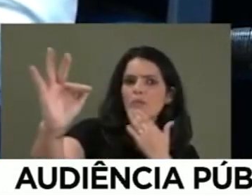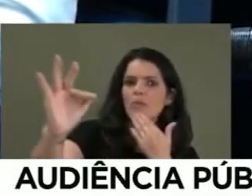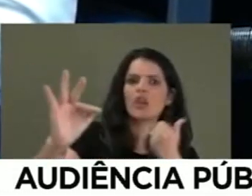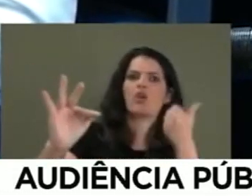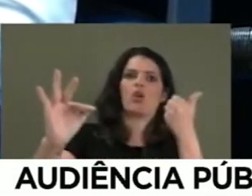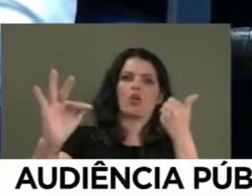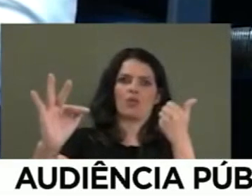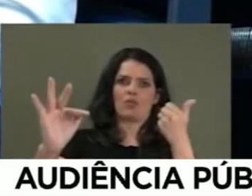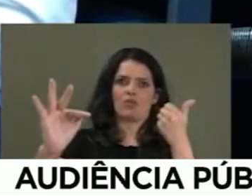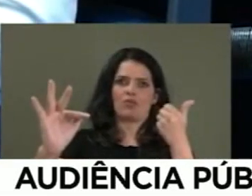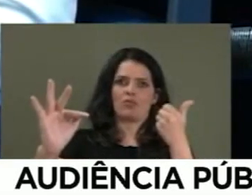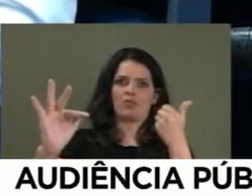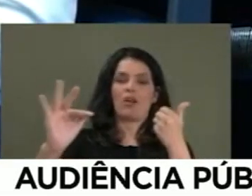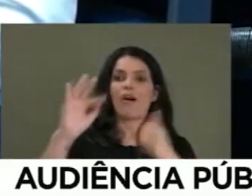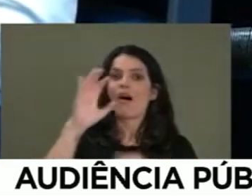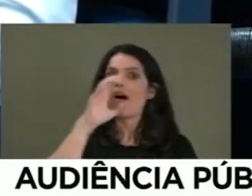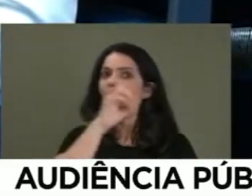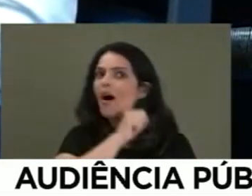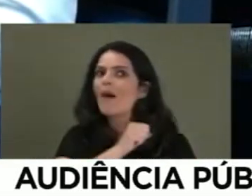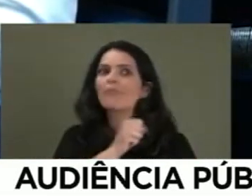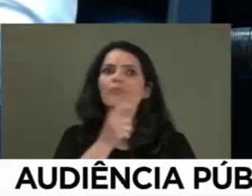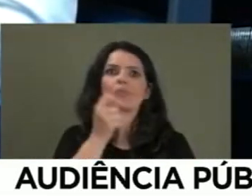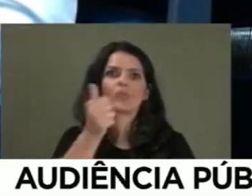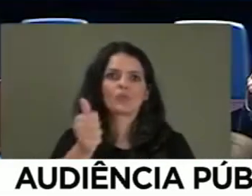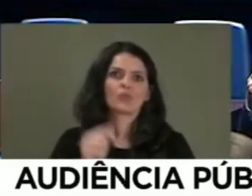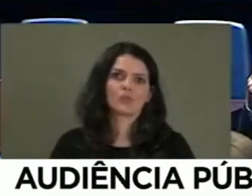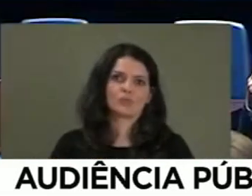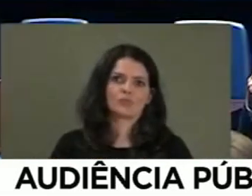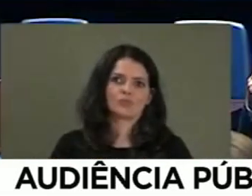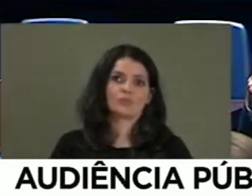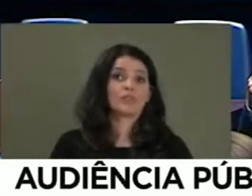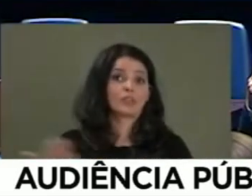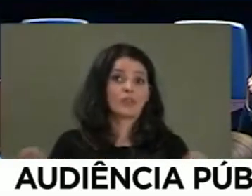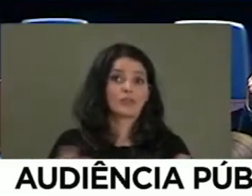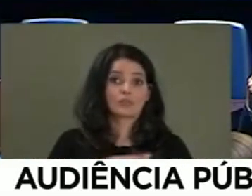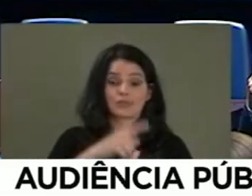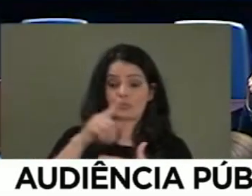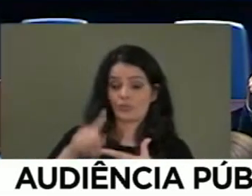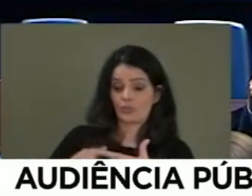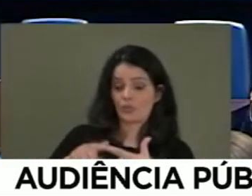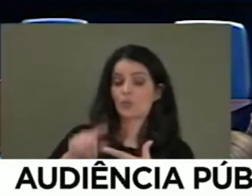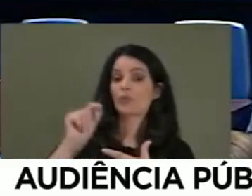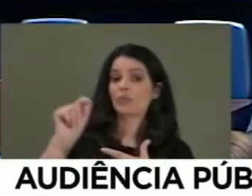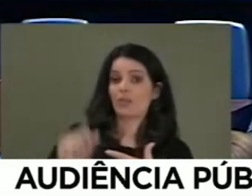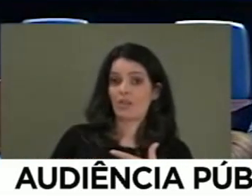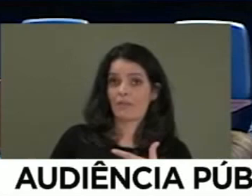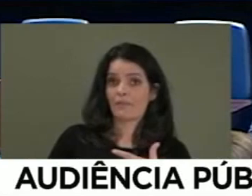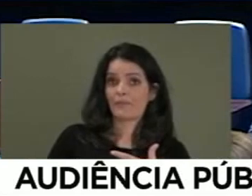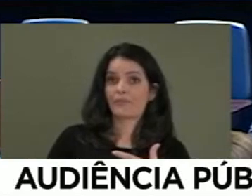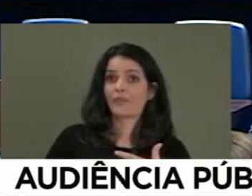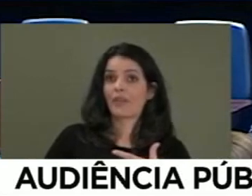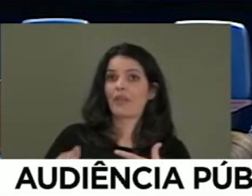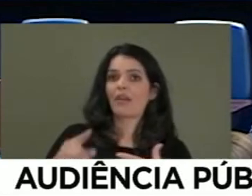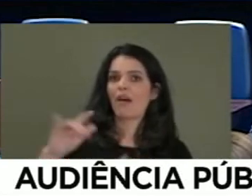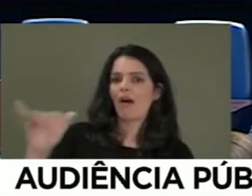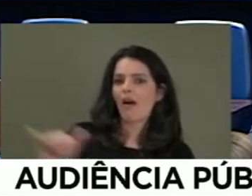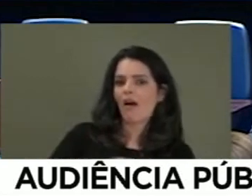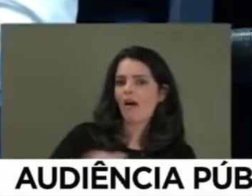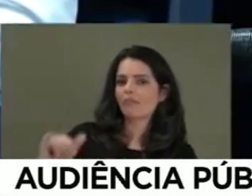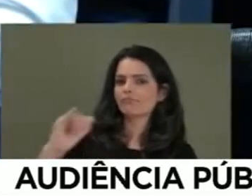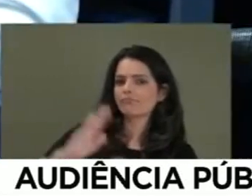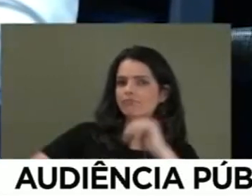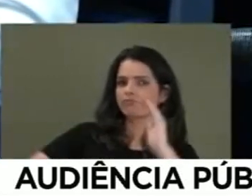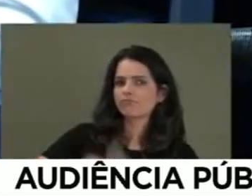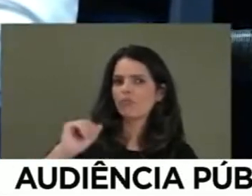perto, mais depressa do que está planejado. E o segundo ponto era uma grande habilidade